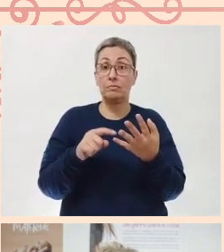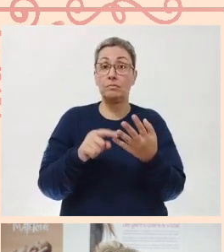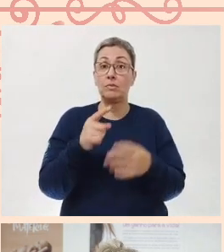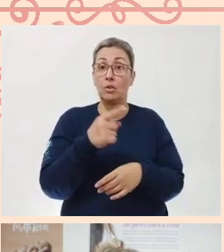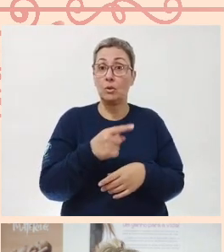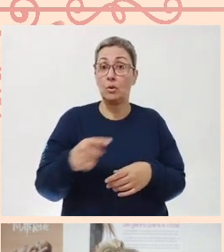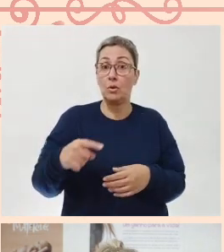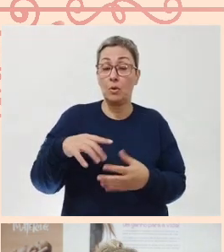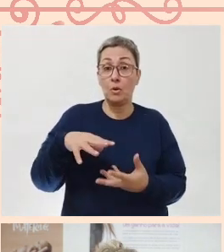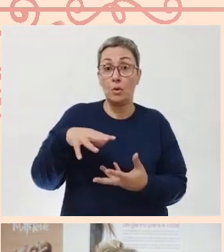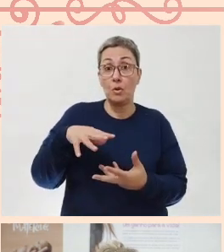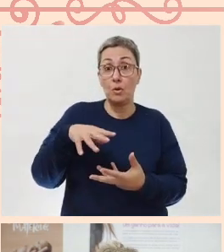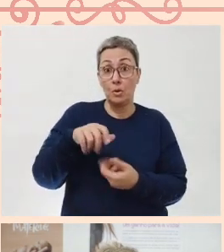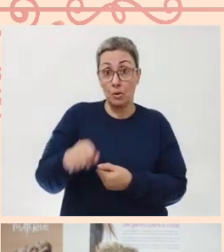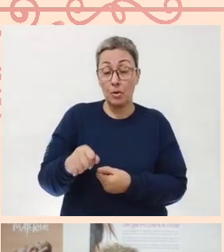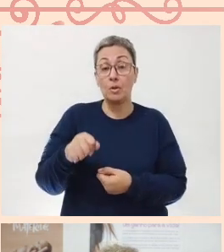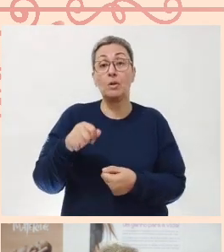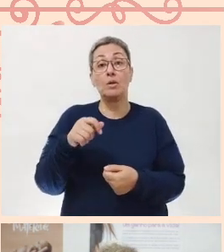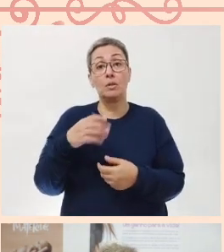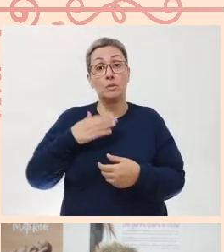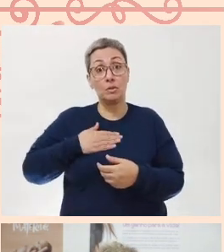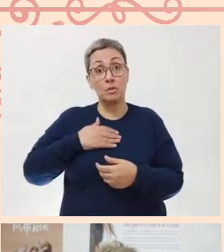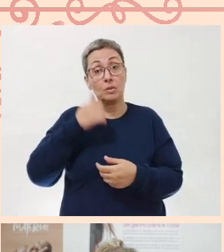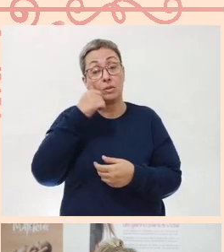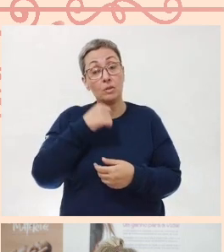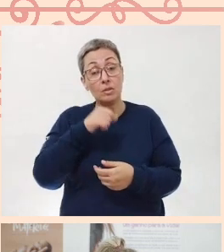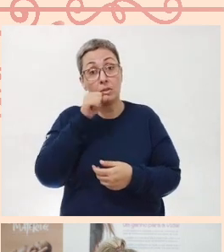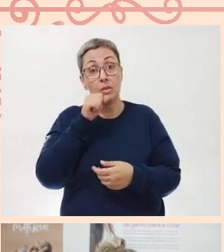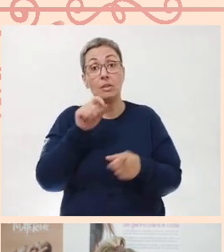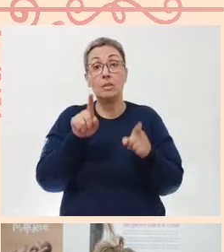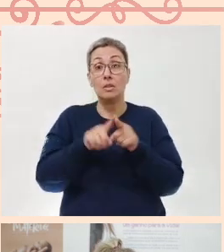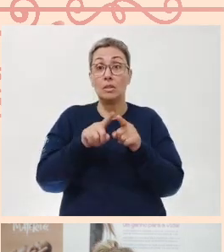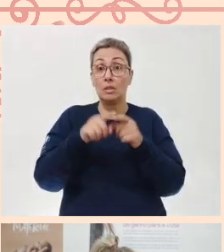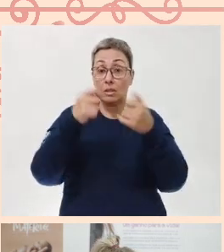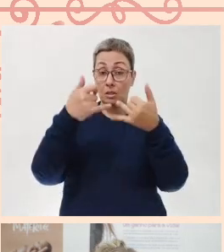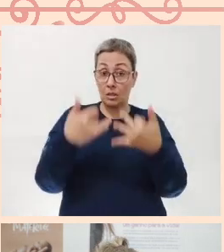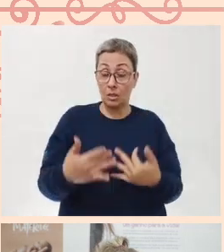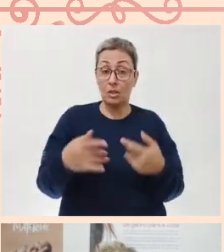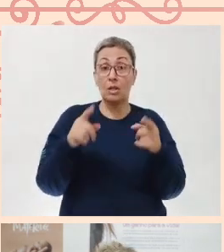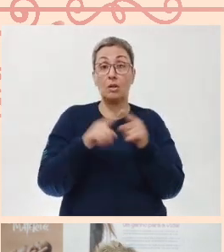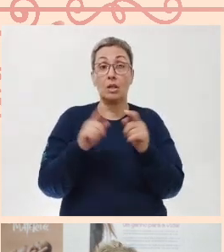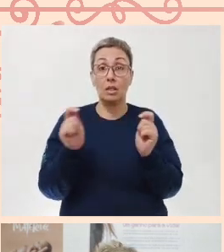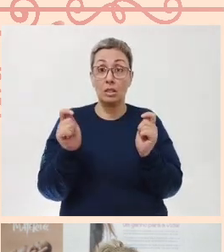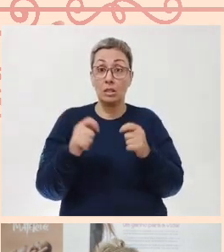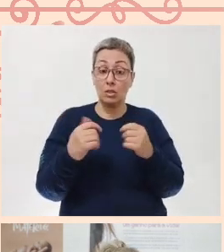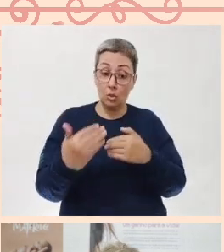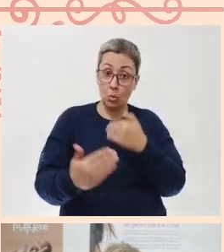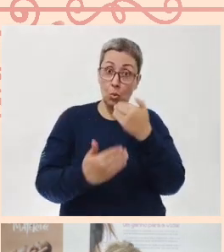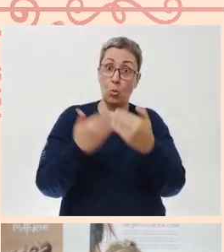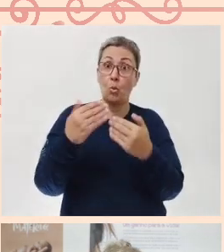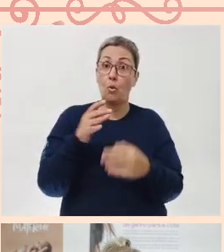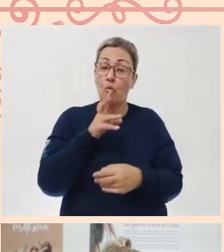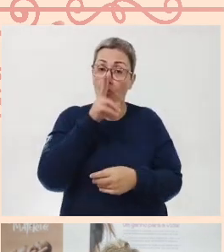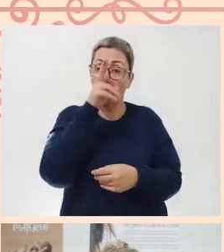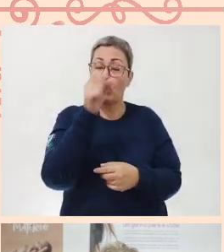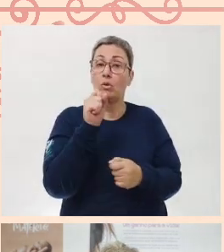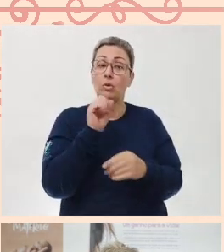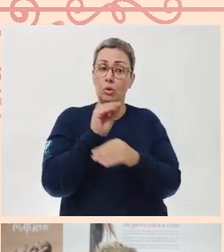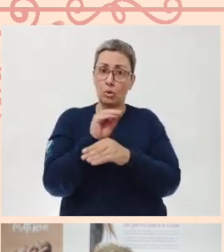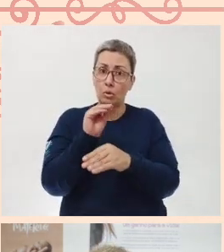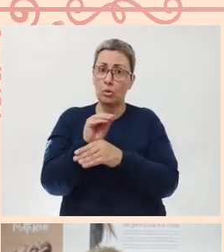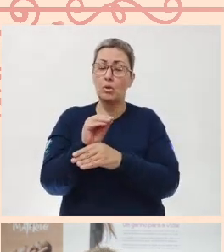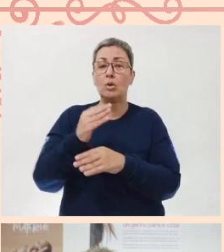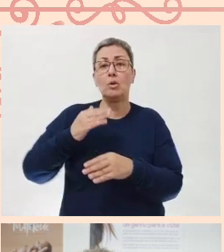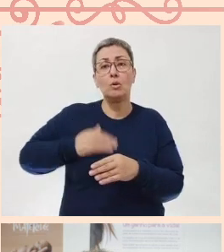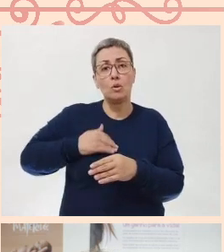quarto objetivo da Semana Mundial do Aleitamento Materno, falando ainda de potencializar ações para